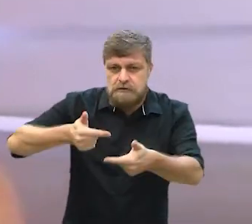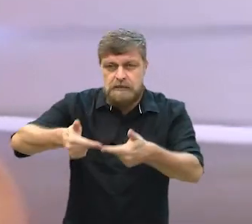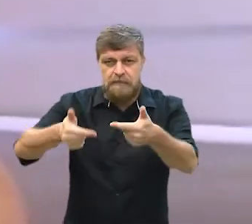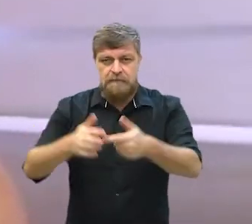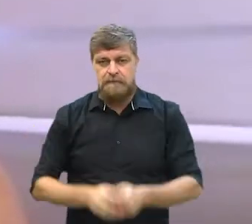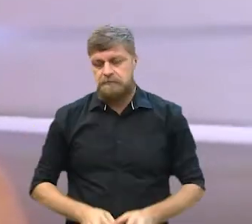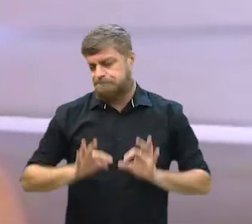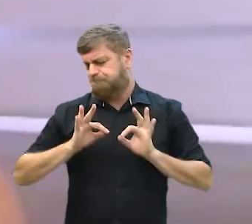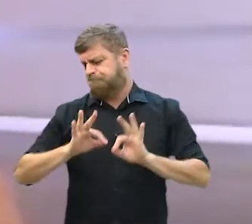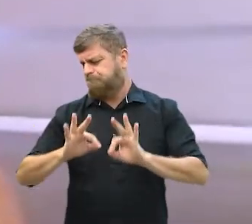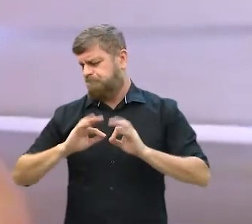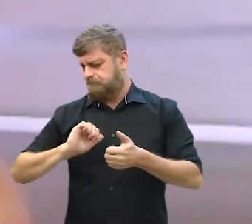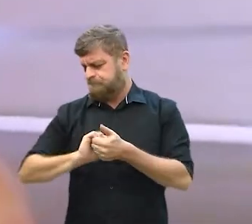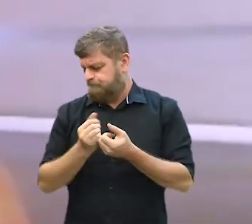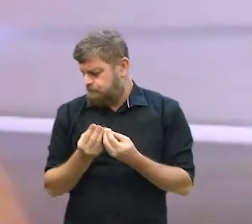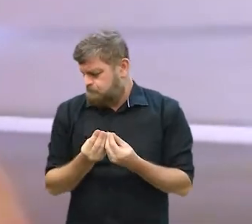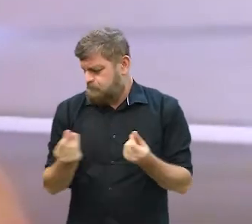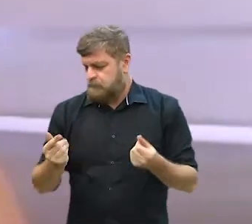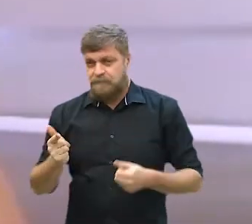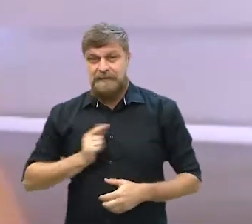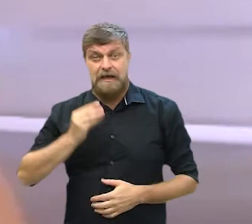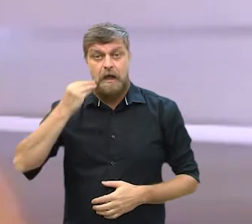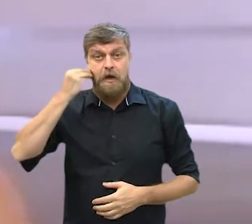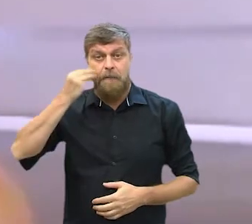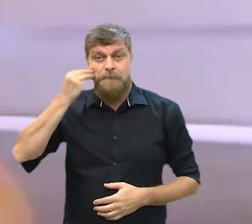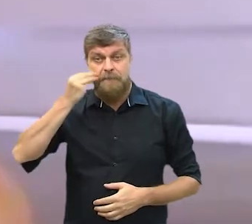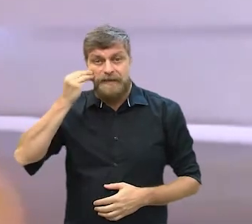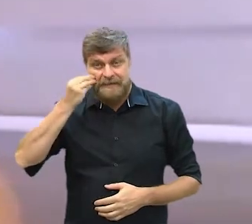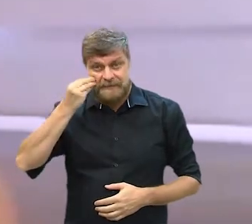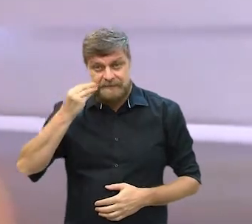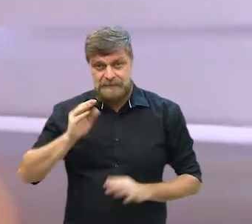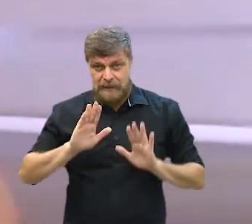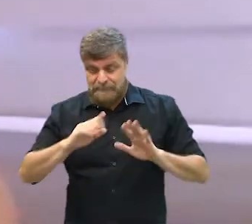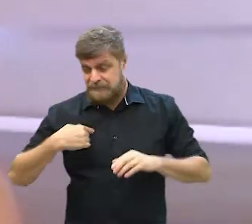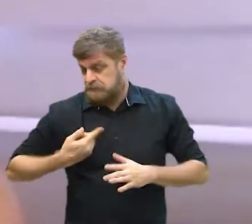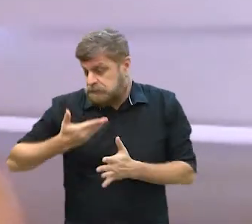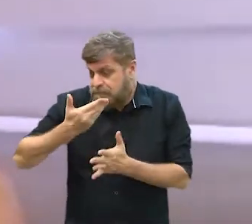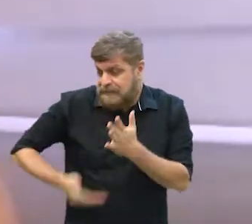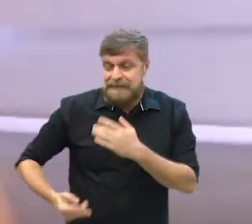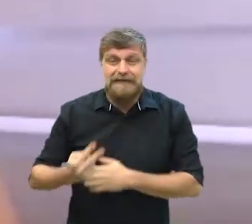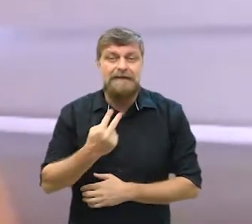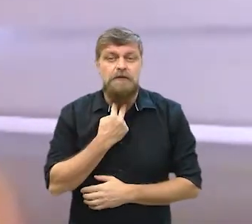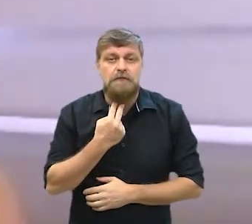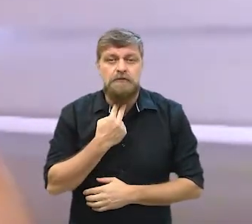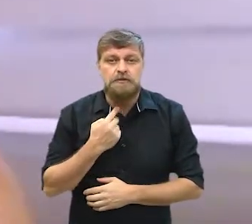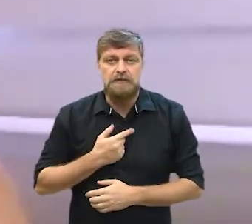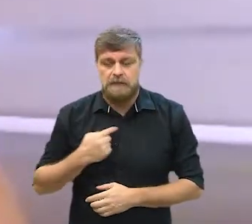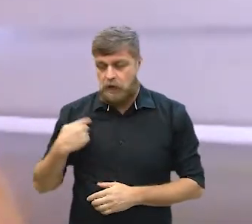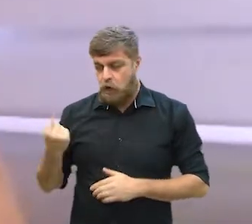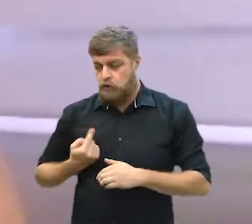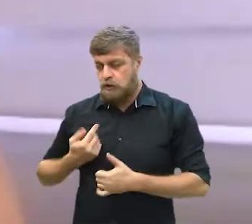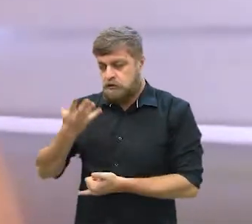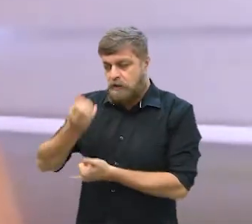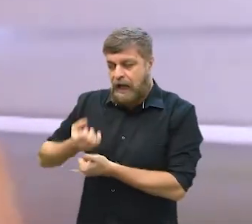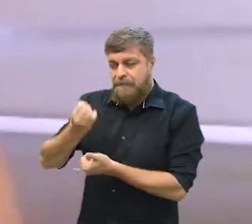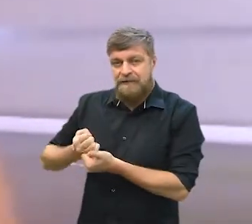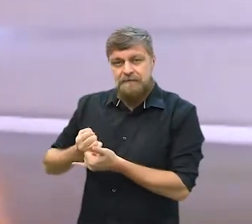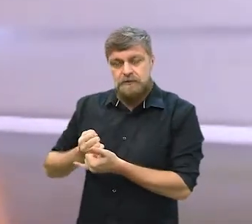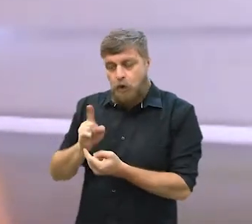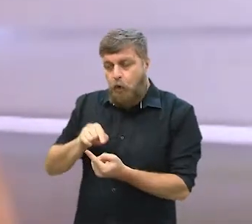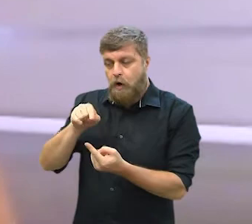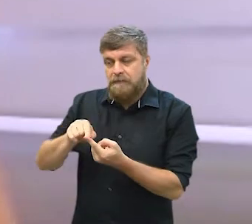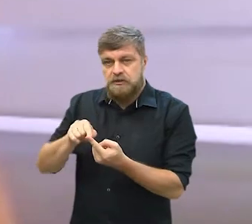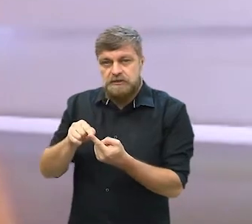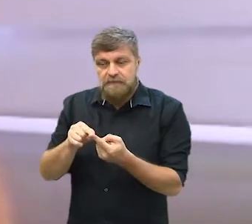trabalho muito bem feito, continuar proporcionando essa experiência, mas a gente não podia perder o que o Primeira Mesa